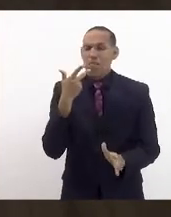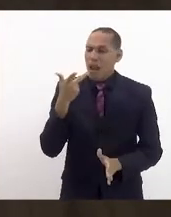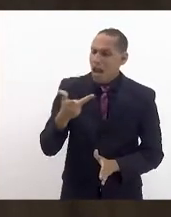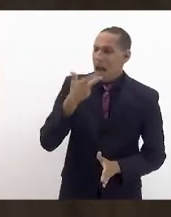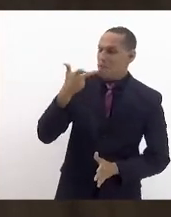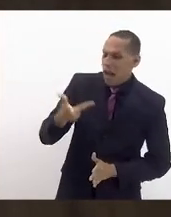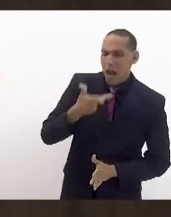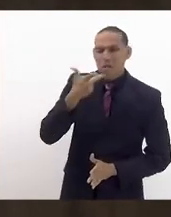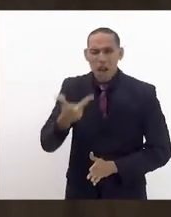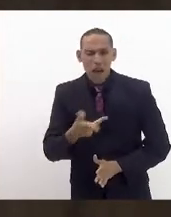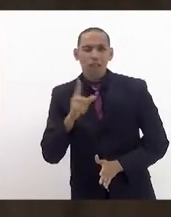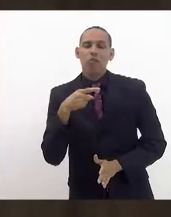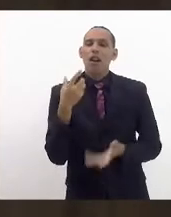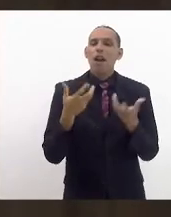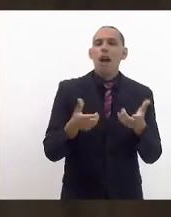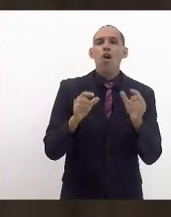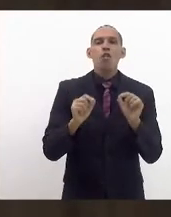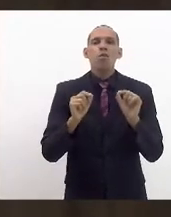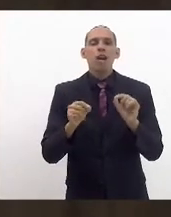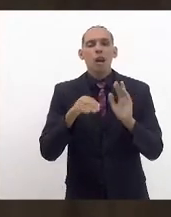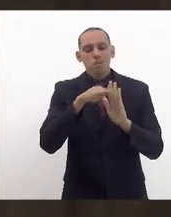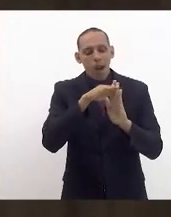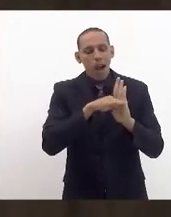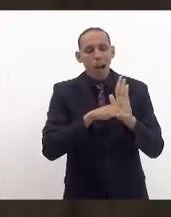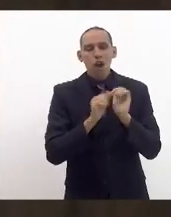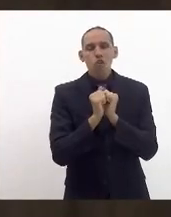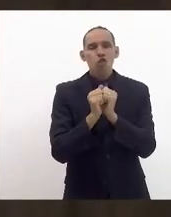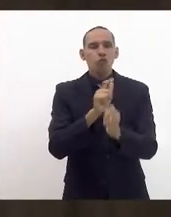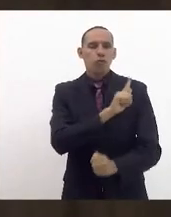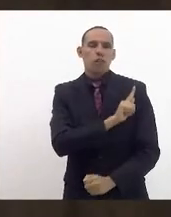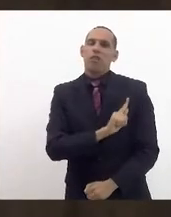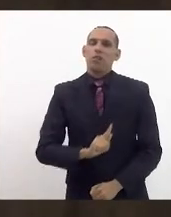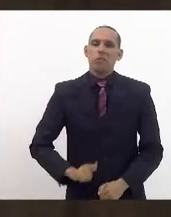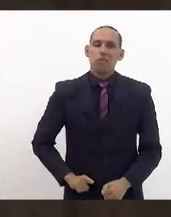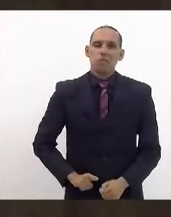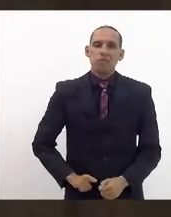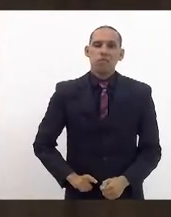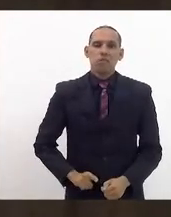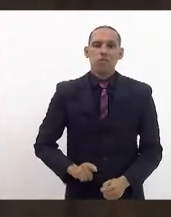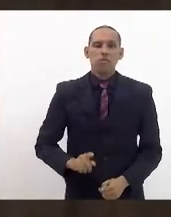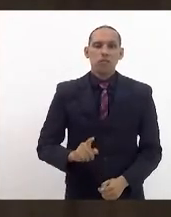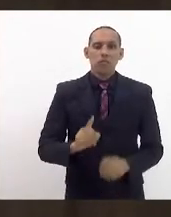diversas vezes, que nós queríamos uma pauta com o governador e